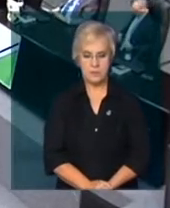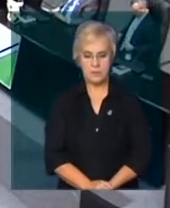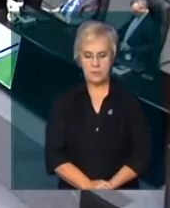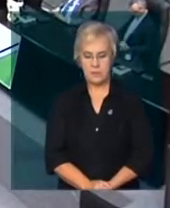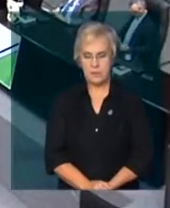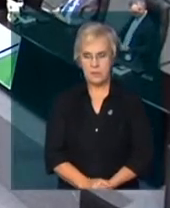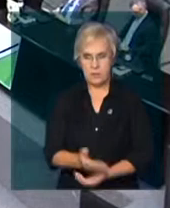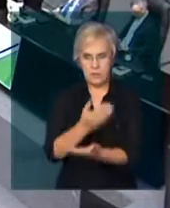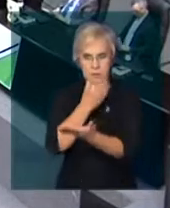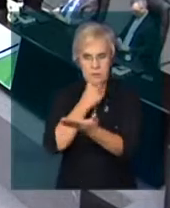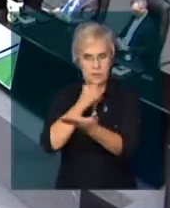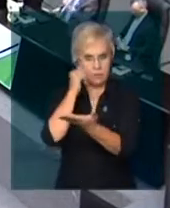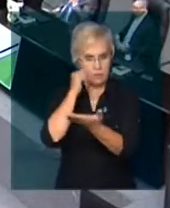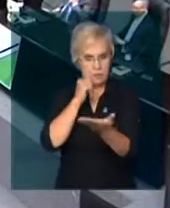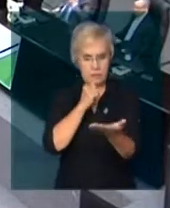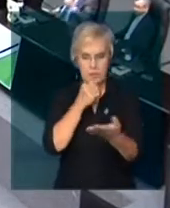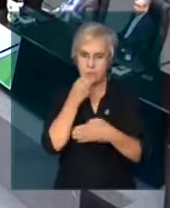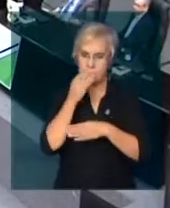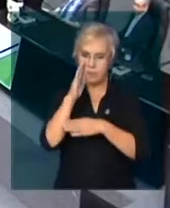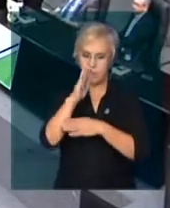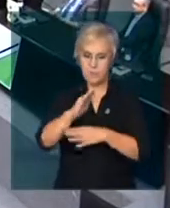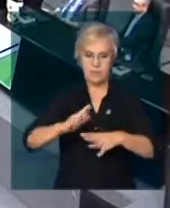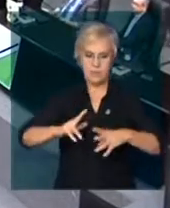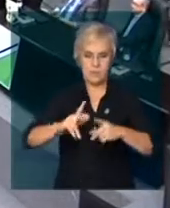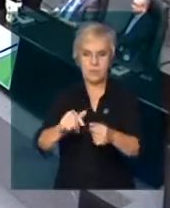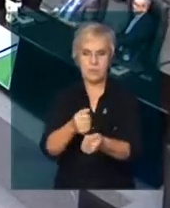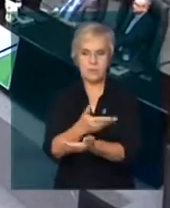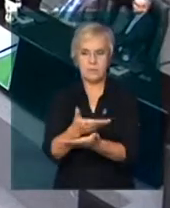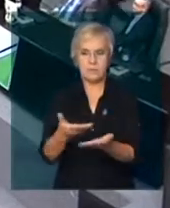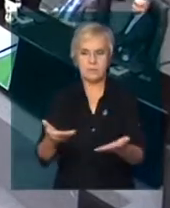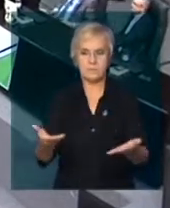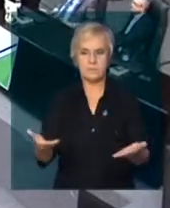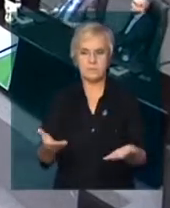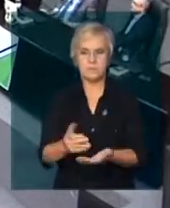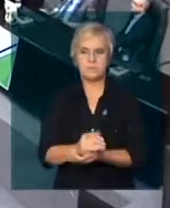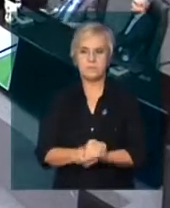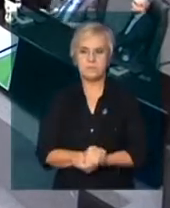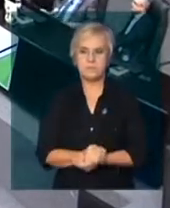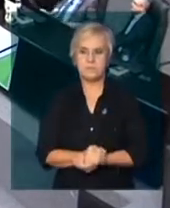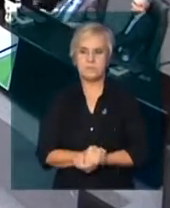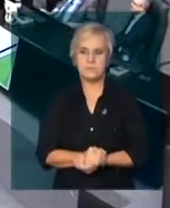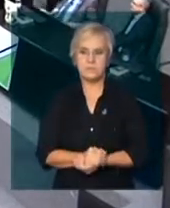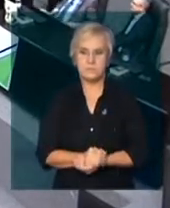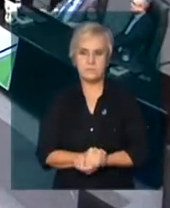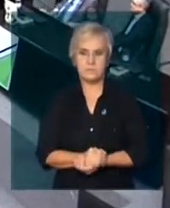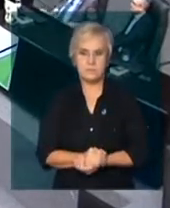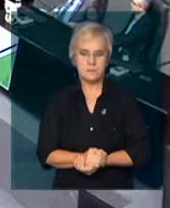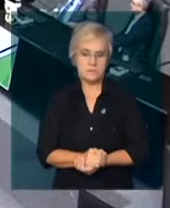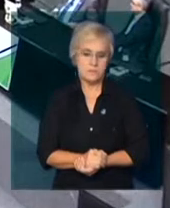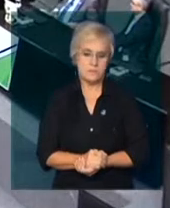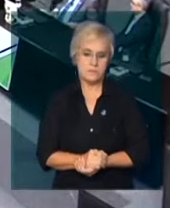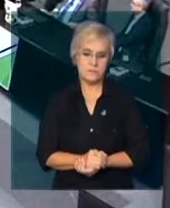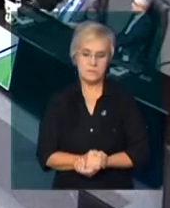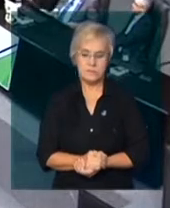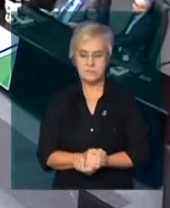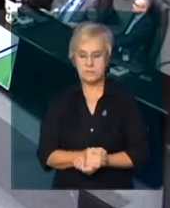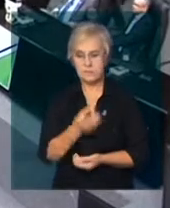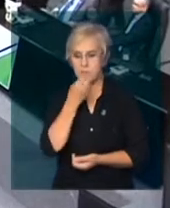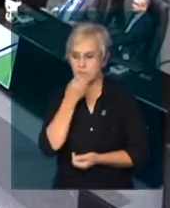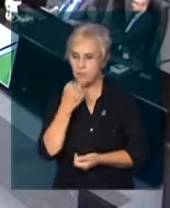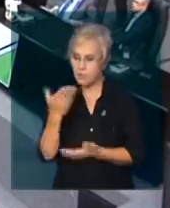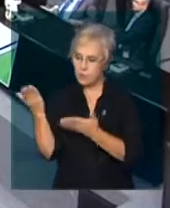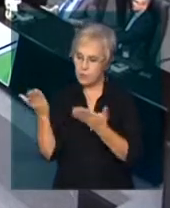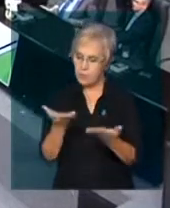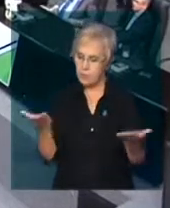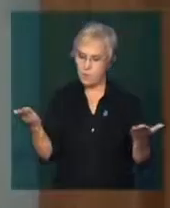Senhoras e senhores, boa tarde a todos. Cumprimento a todos aqui presentes nesse encontro e, de forma especial e muito carinhosa, pela